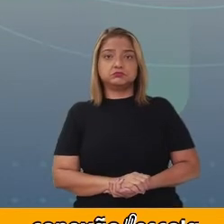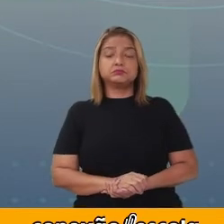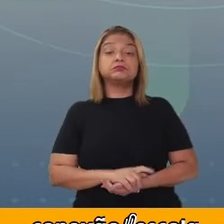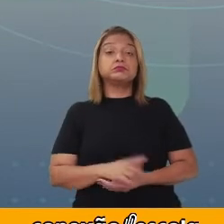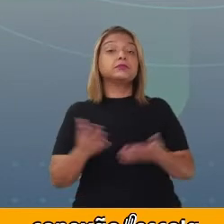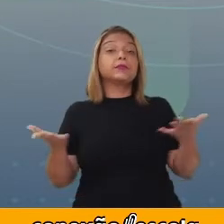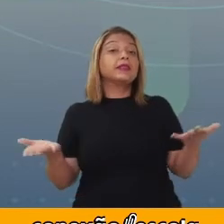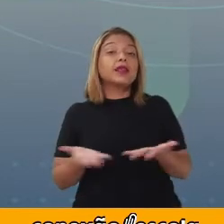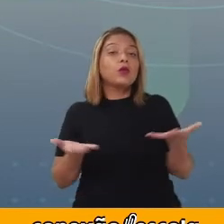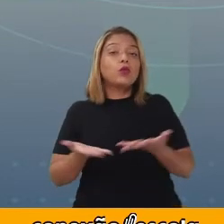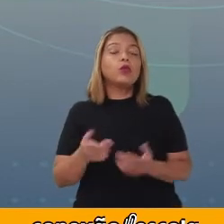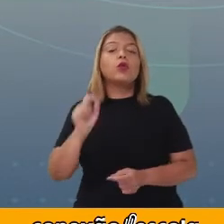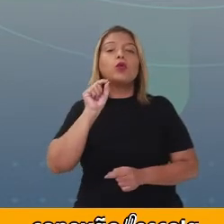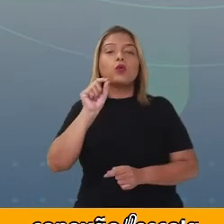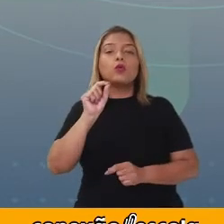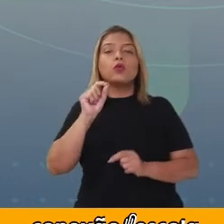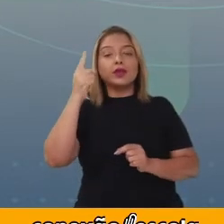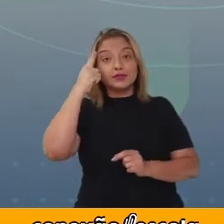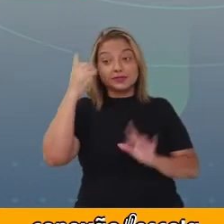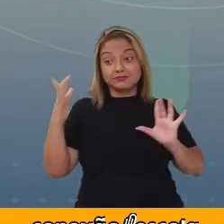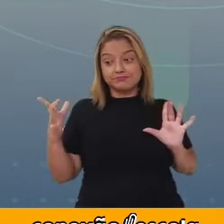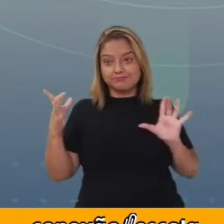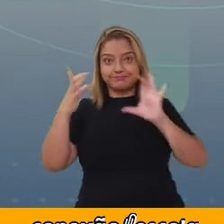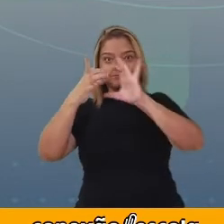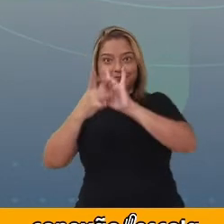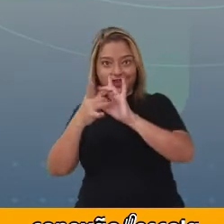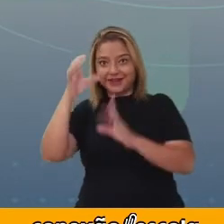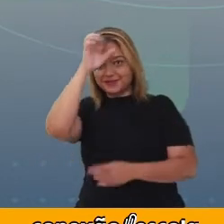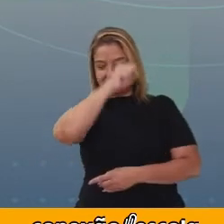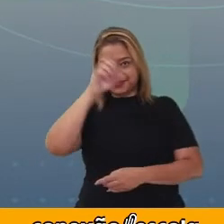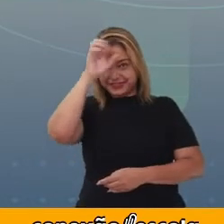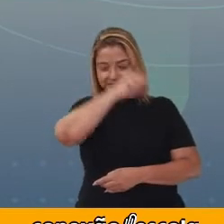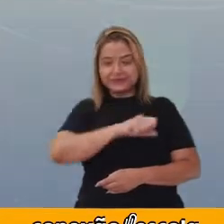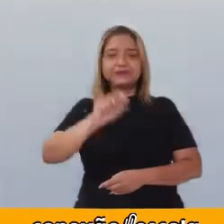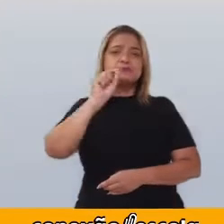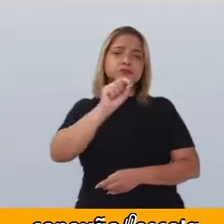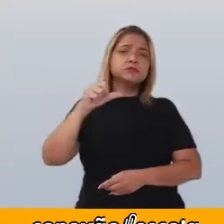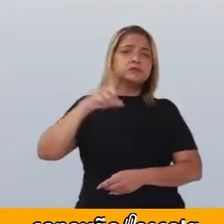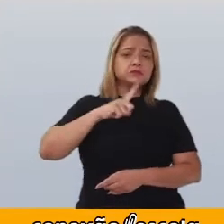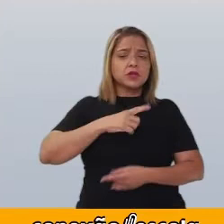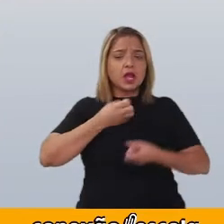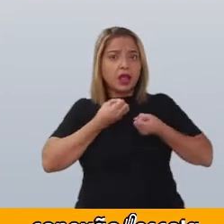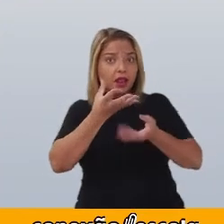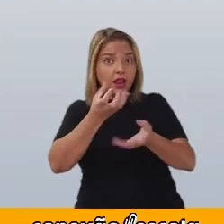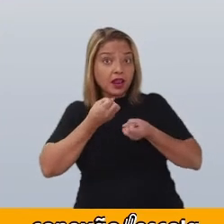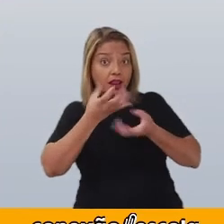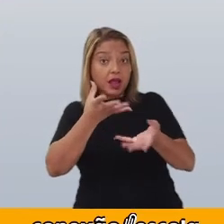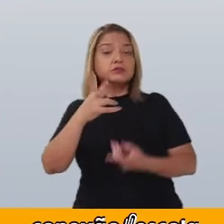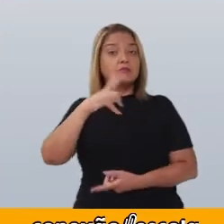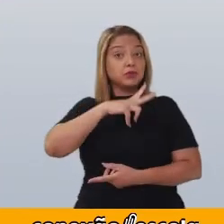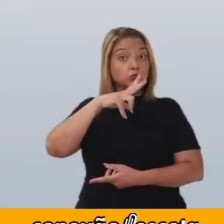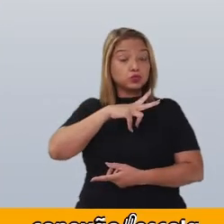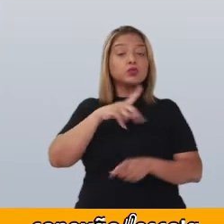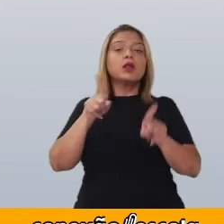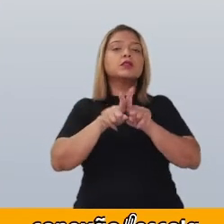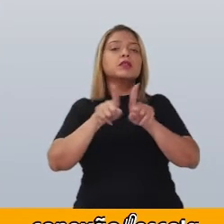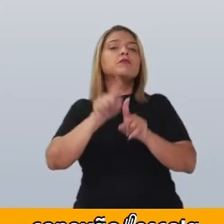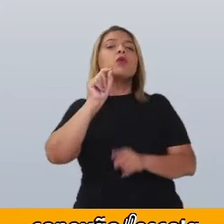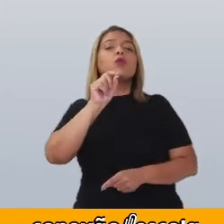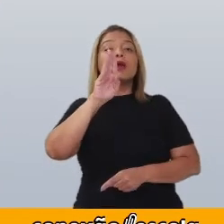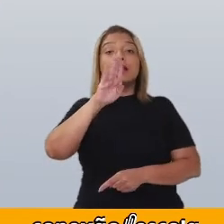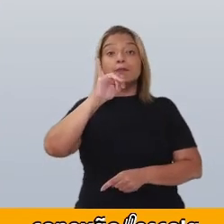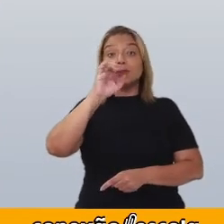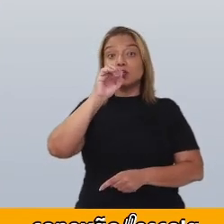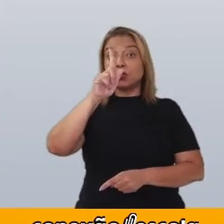Vamos agora conectar saberes. Além do relato pessoal, a biografia